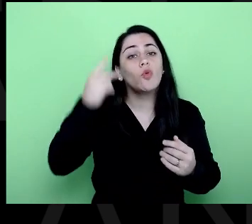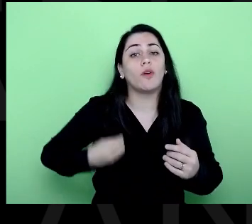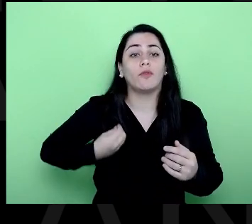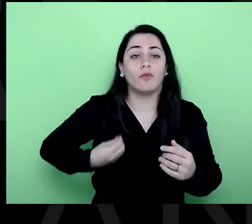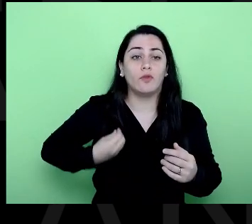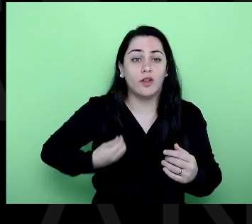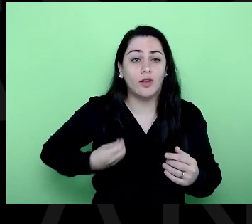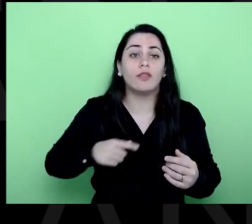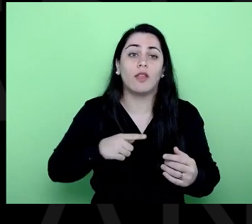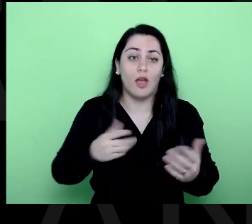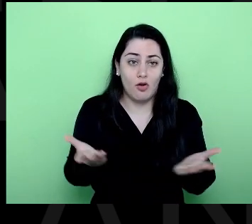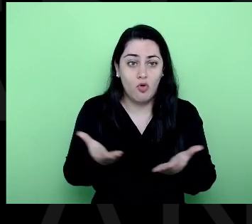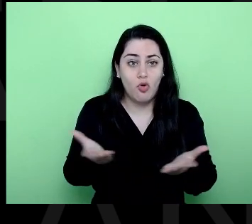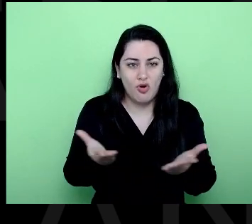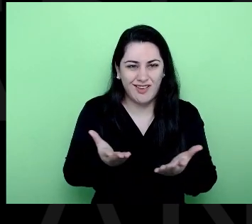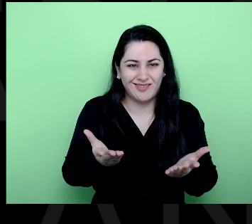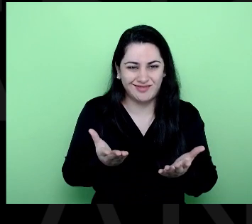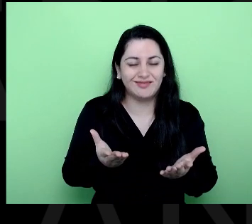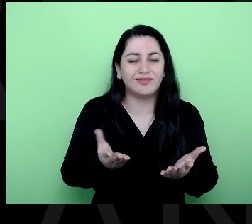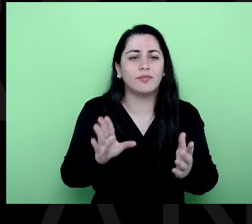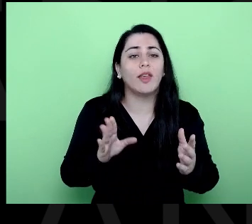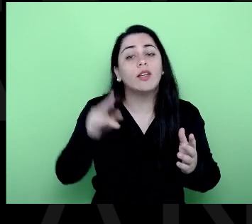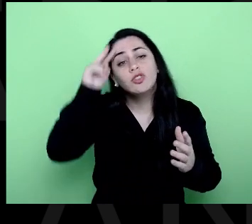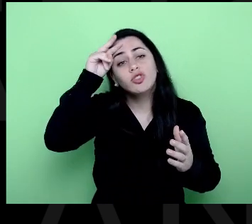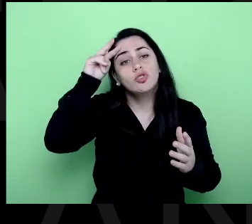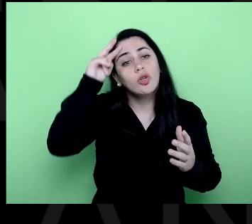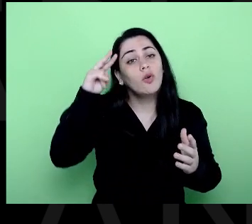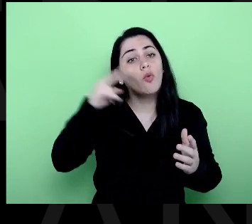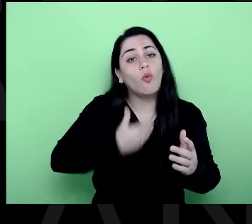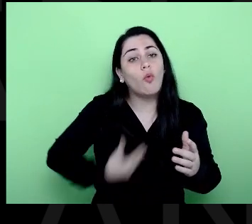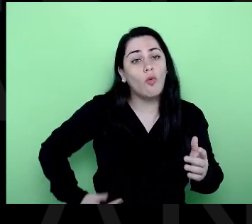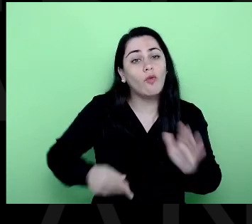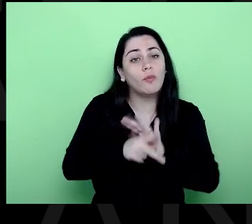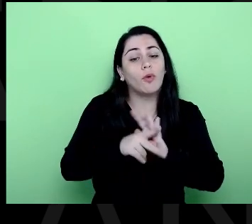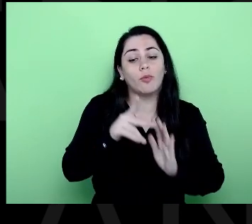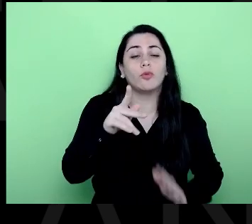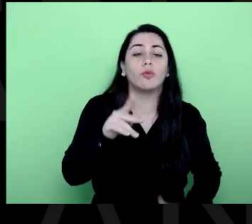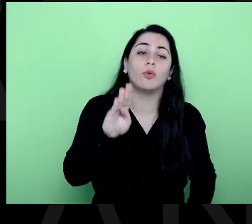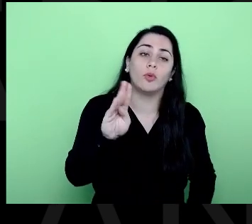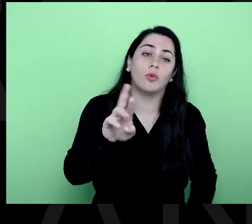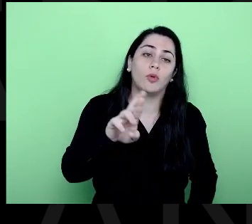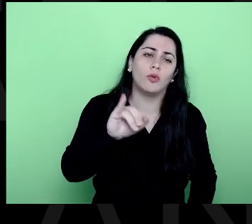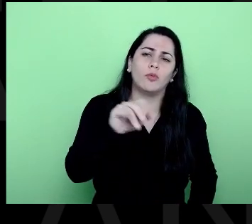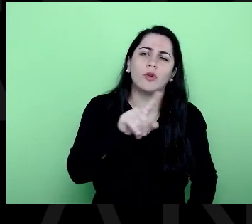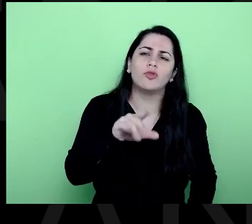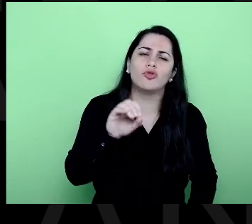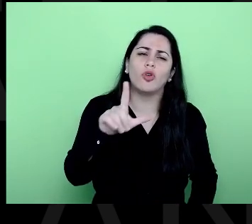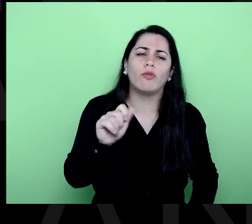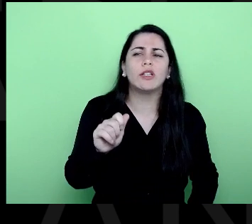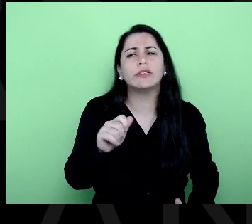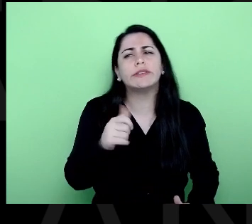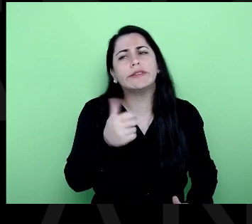é consolidada ainda, né? Os últimos governos do Brizola fazem 15 anos, né? 20 anos, então tá tudo